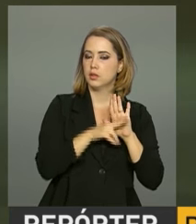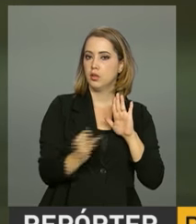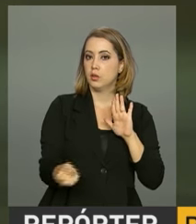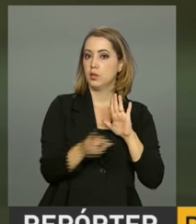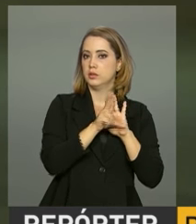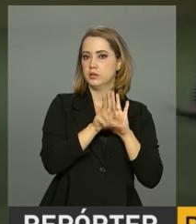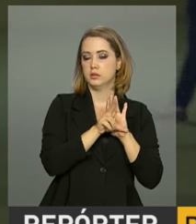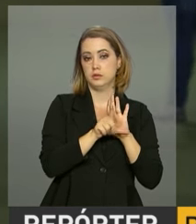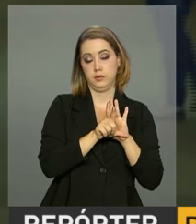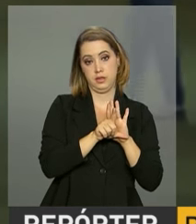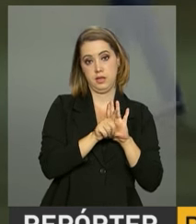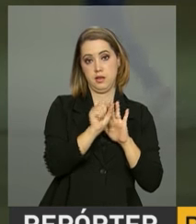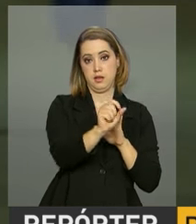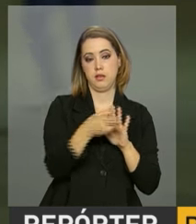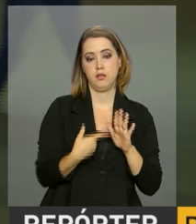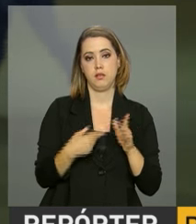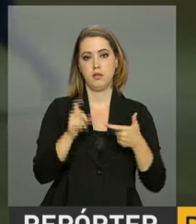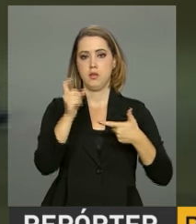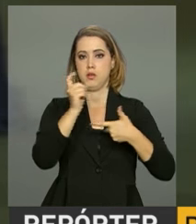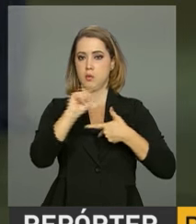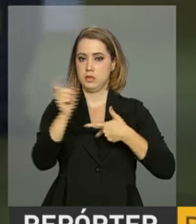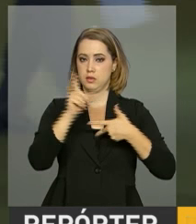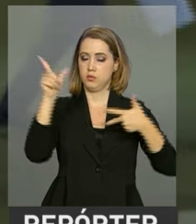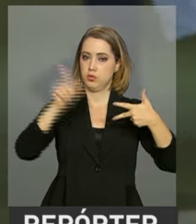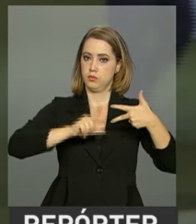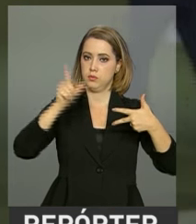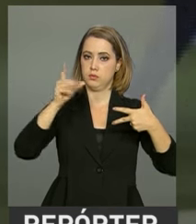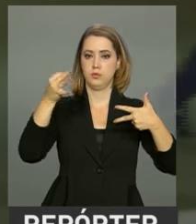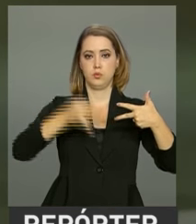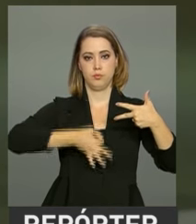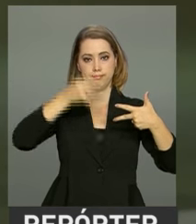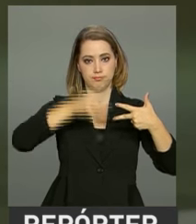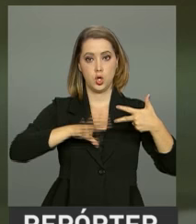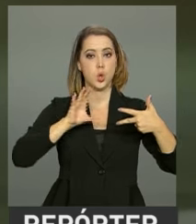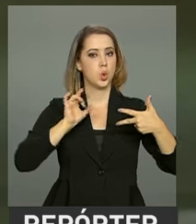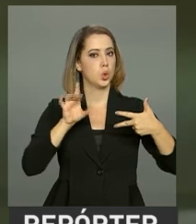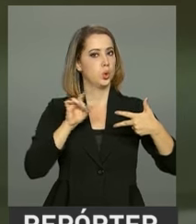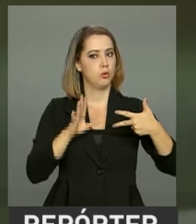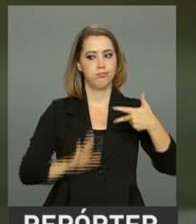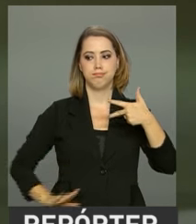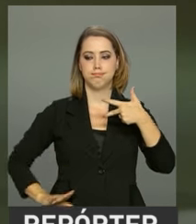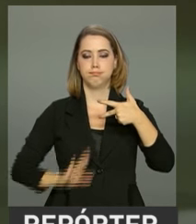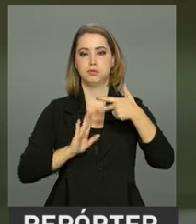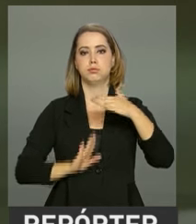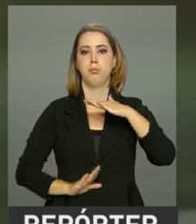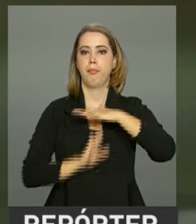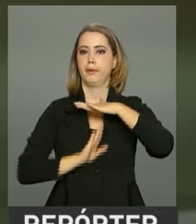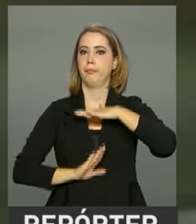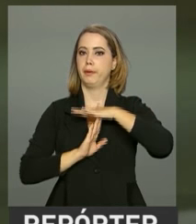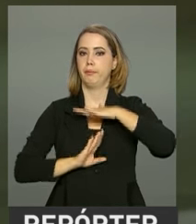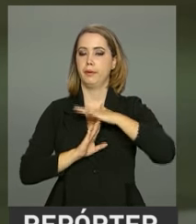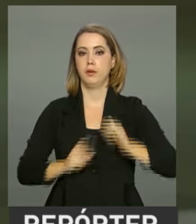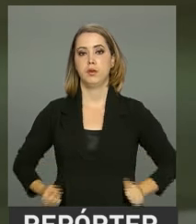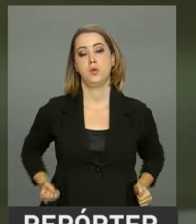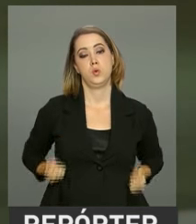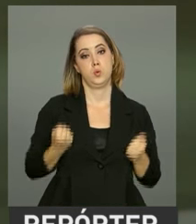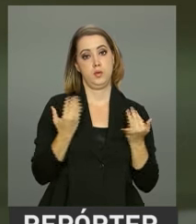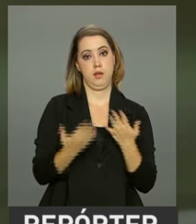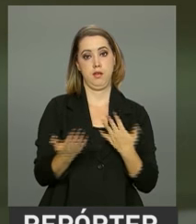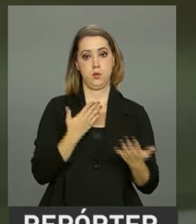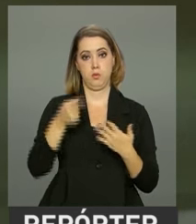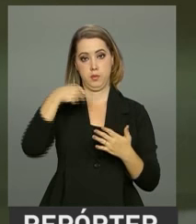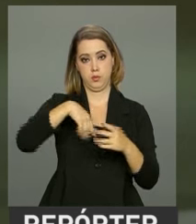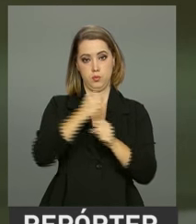no ano que vem executivo legislativo e judiciário só poderão aumentar em relação aos gastos deste ano